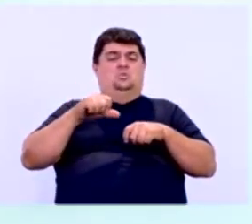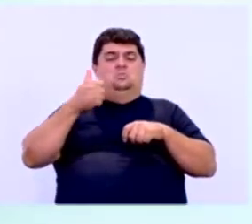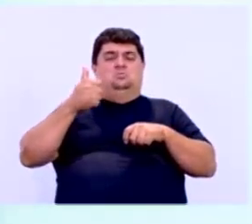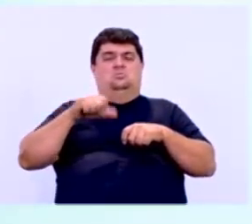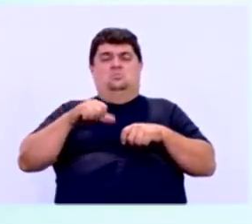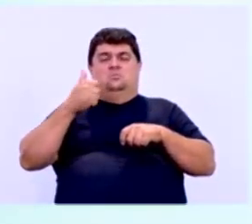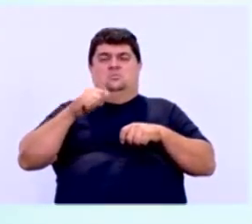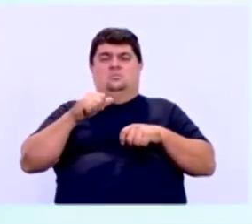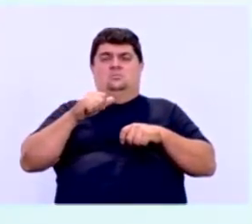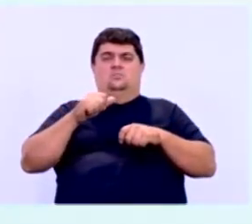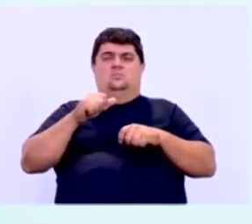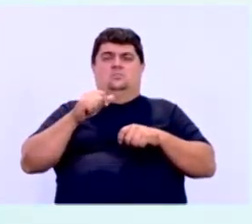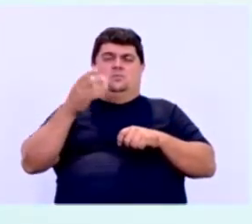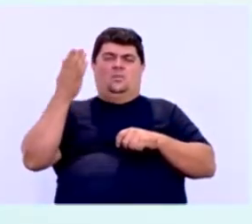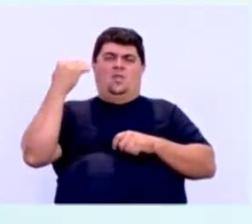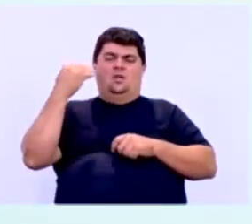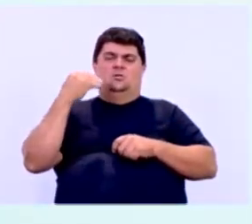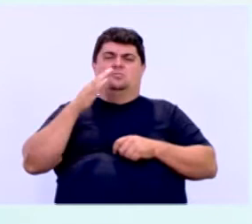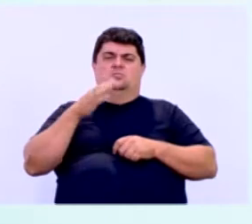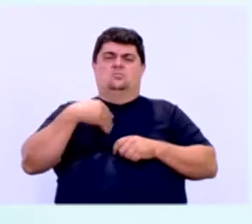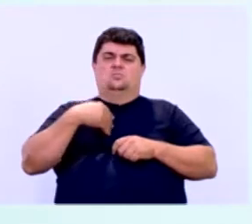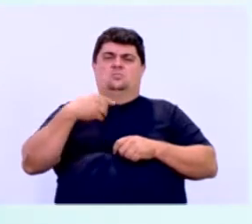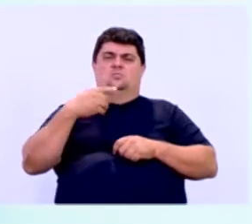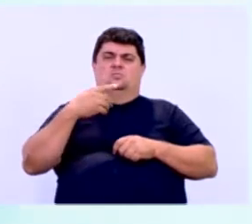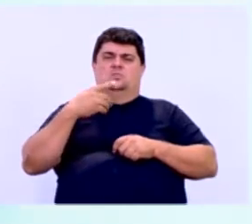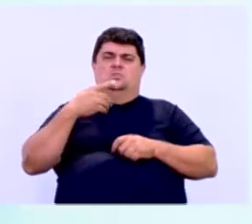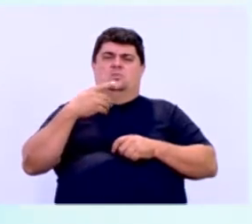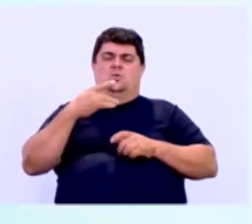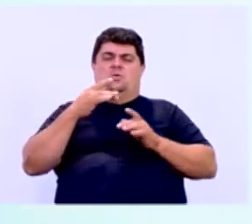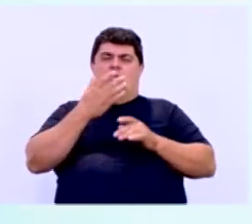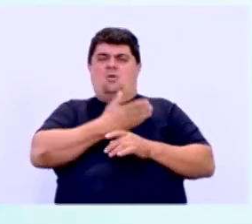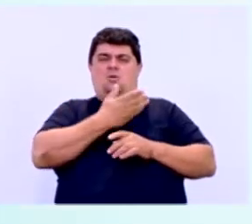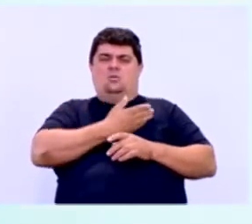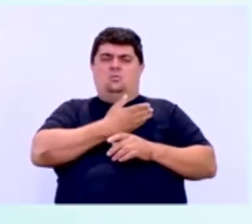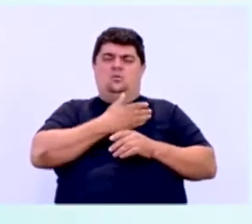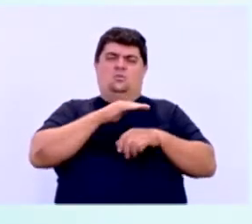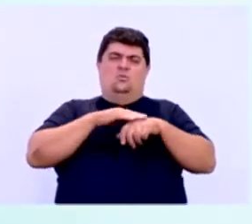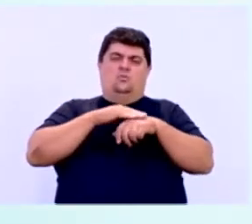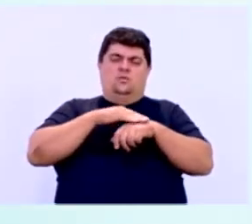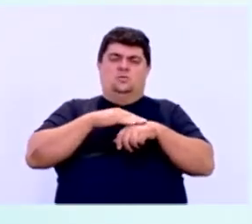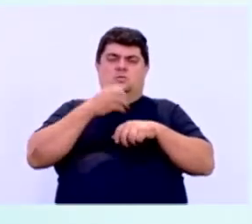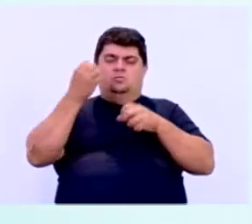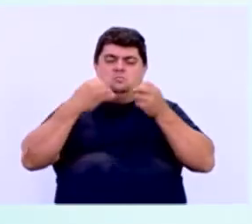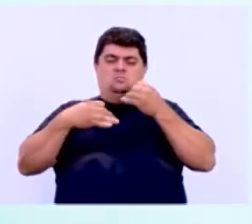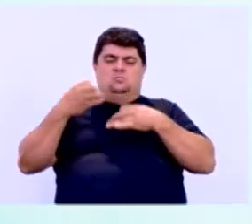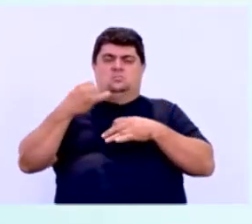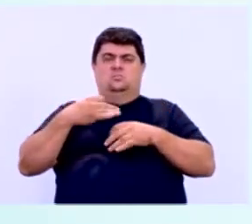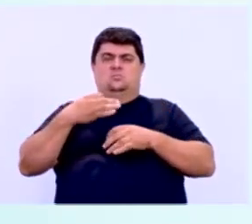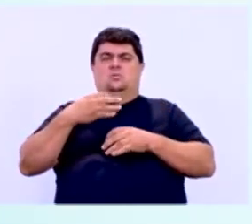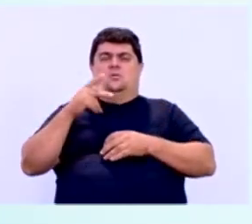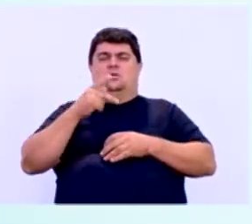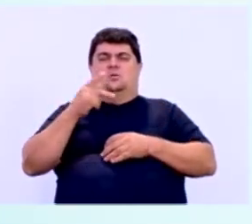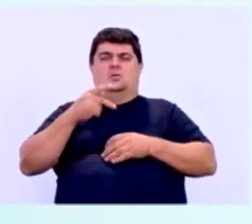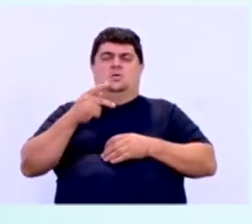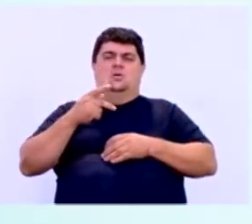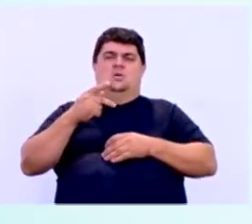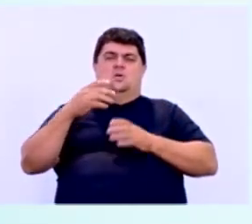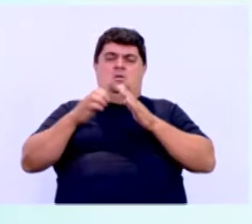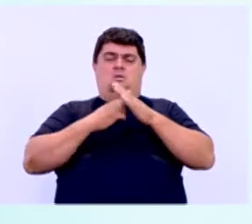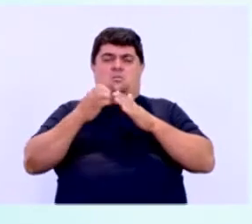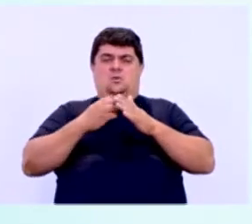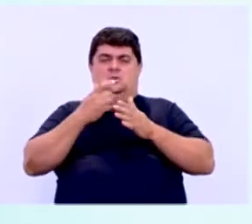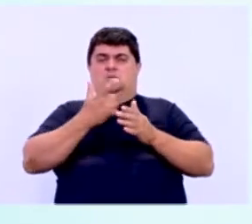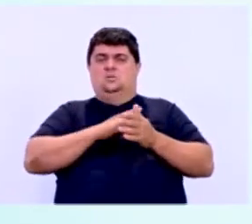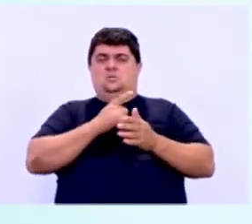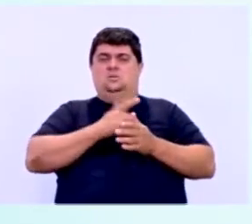Há poucos dias eu contactei um amigo que trabalha numa multinacional e ele estava comentando: Alberto, professor, a empresa que eu